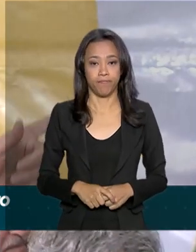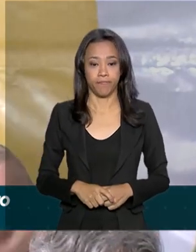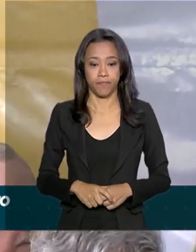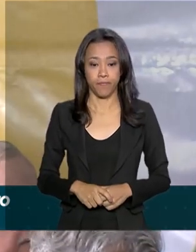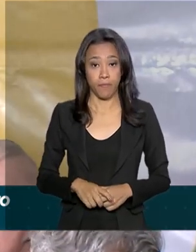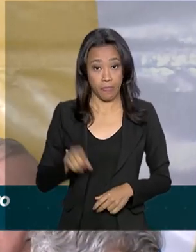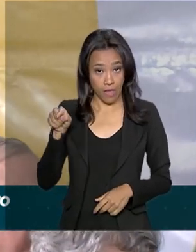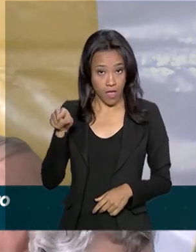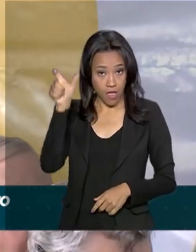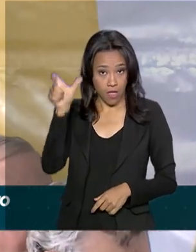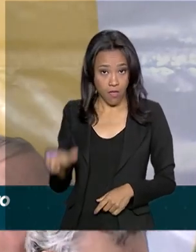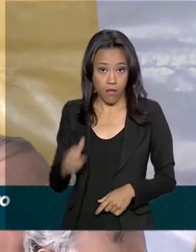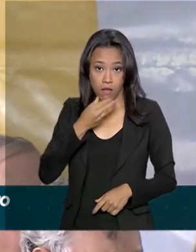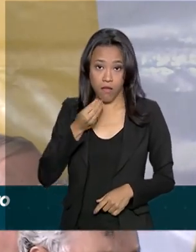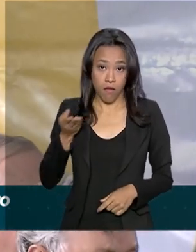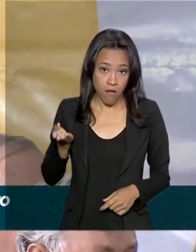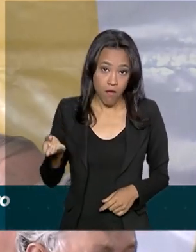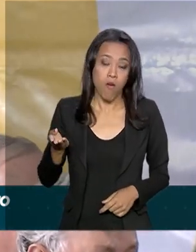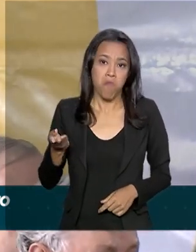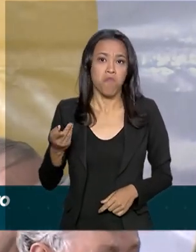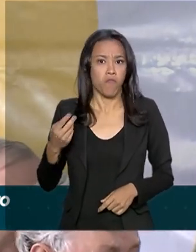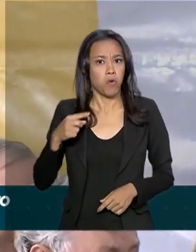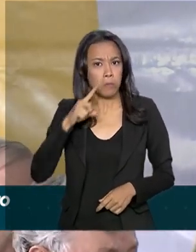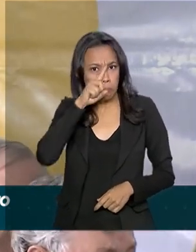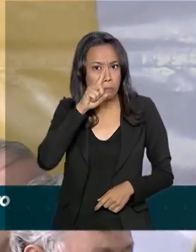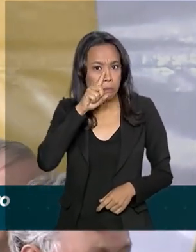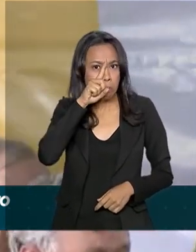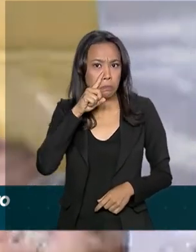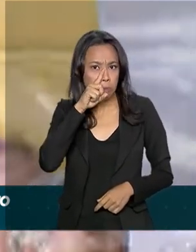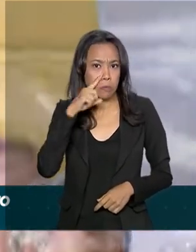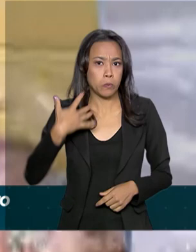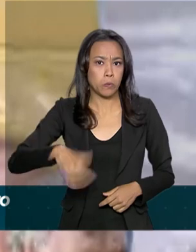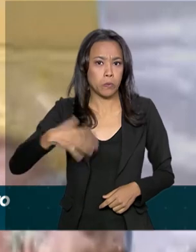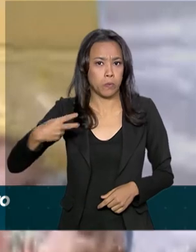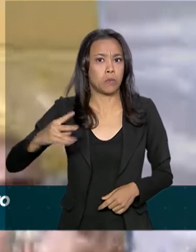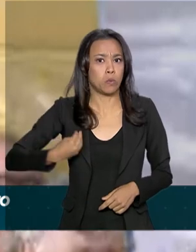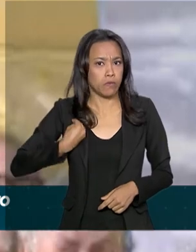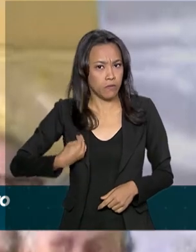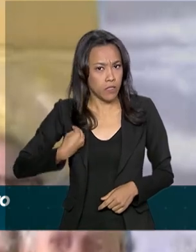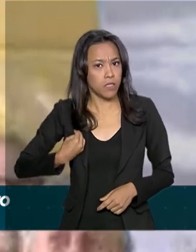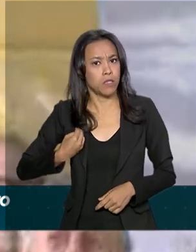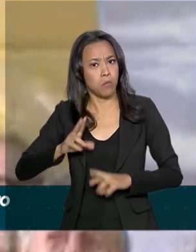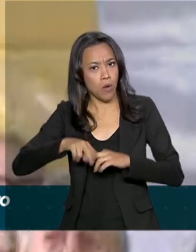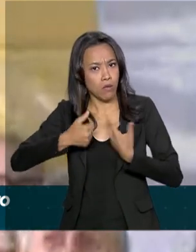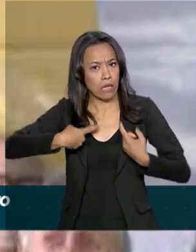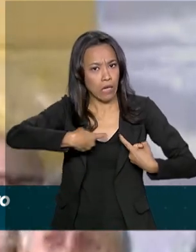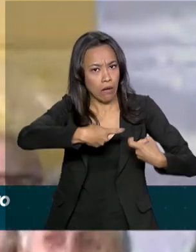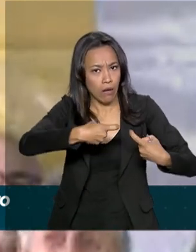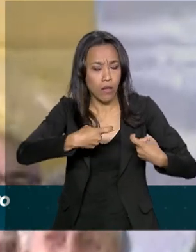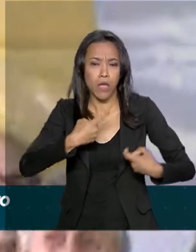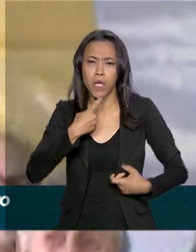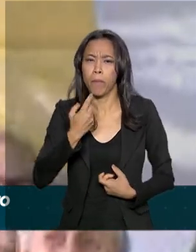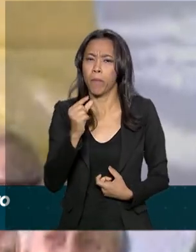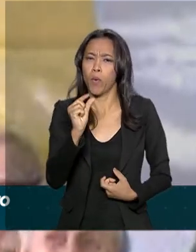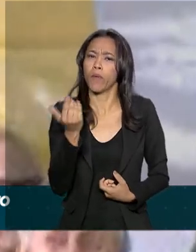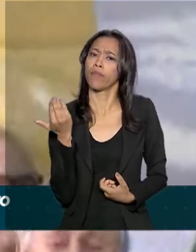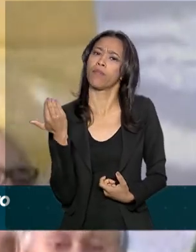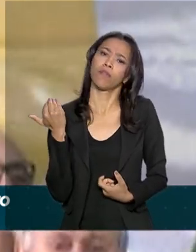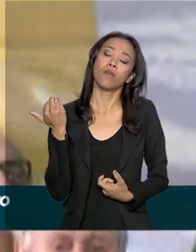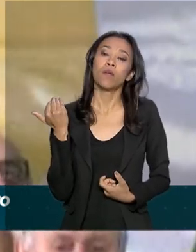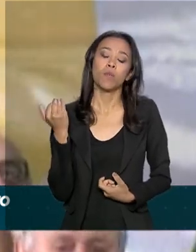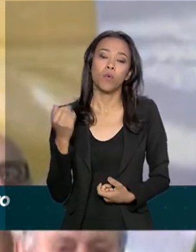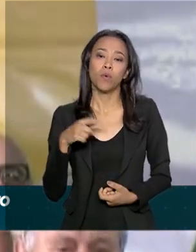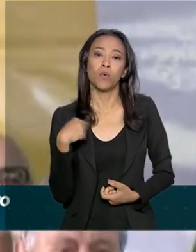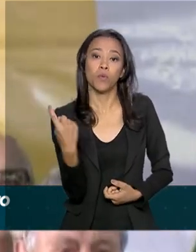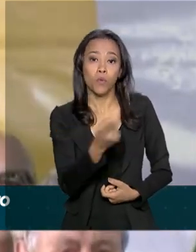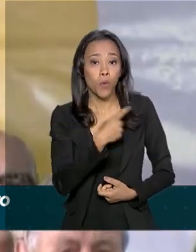E ele arriscou sua vida por isso. E há pouco tempo, o nosso país estava